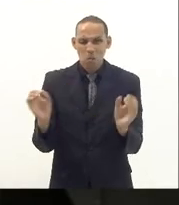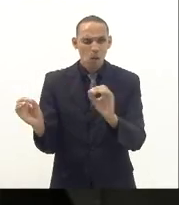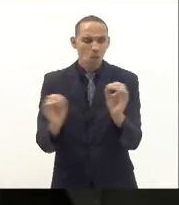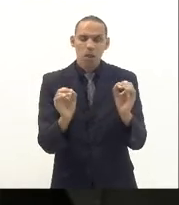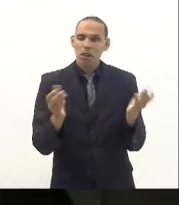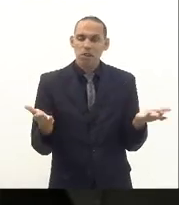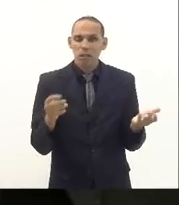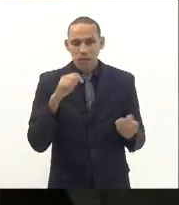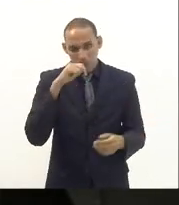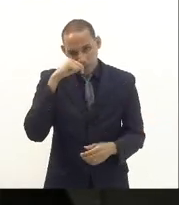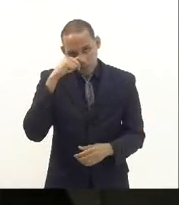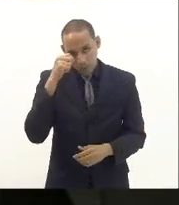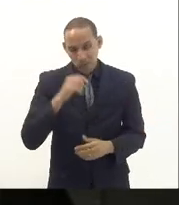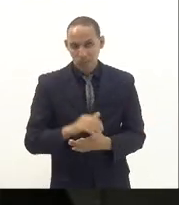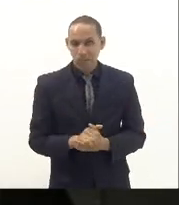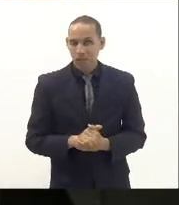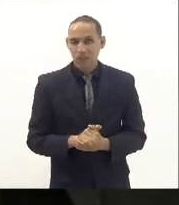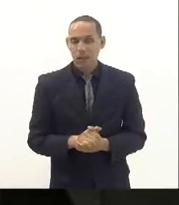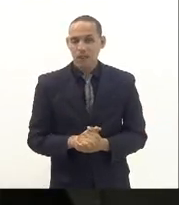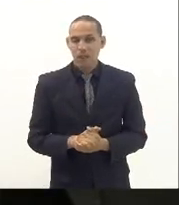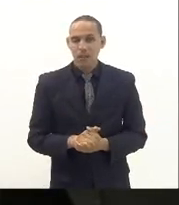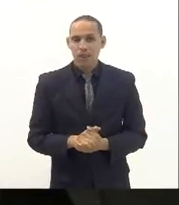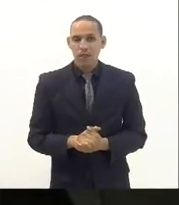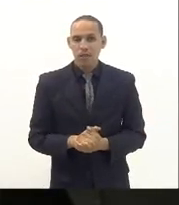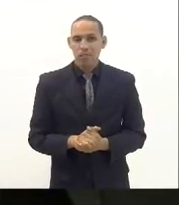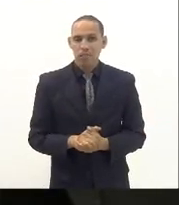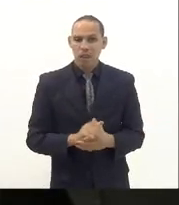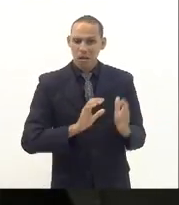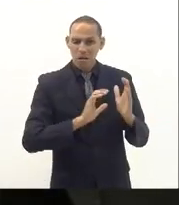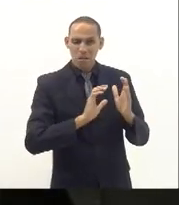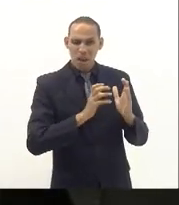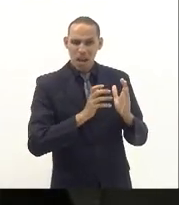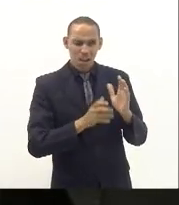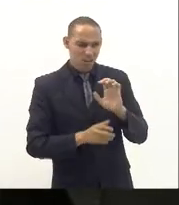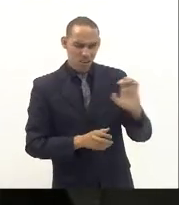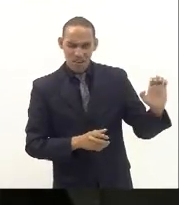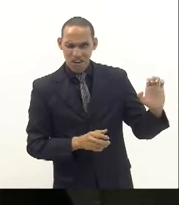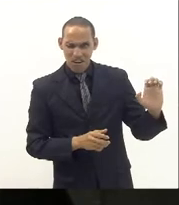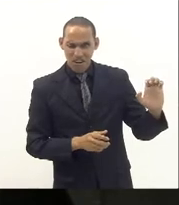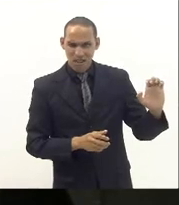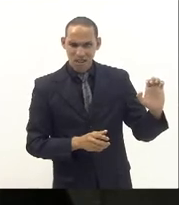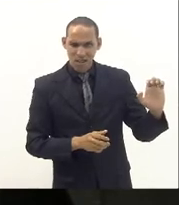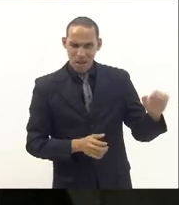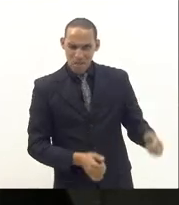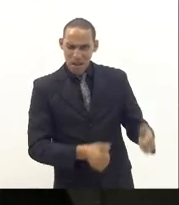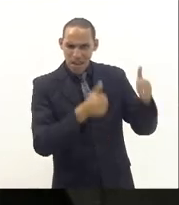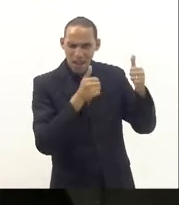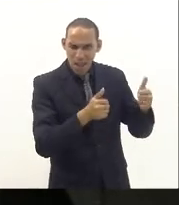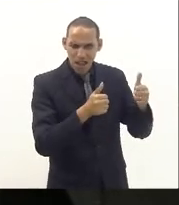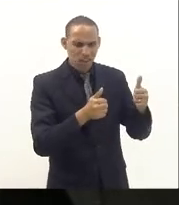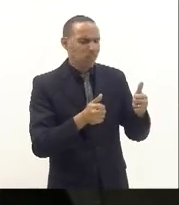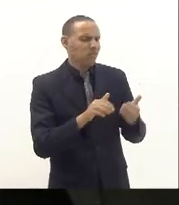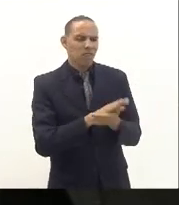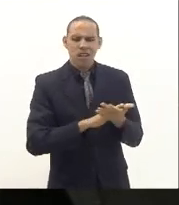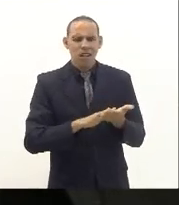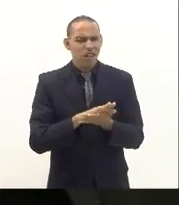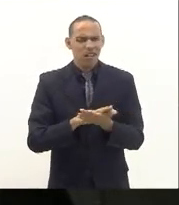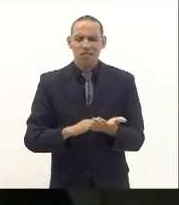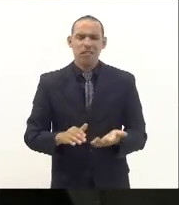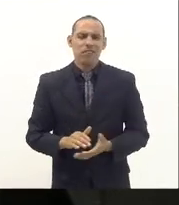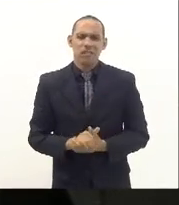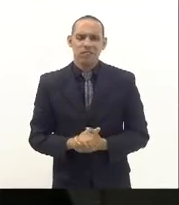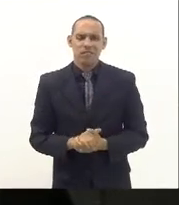nem os ditos partidos de esquerda como foi aqui é afirmado nem os